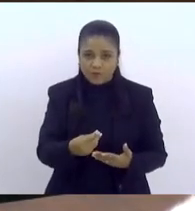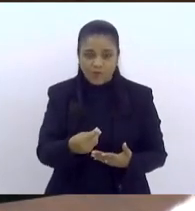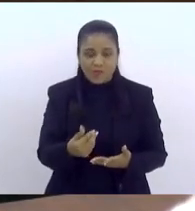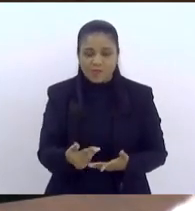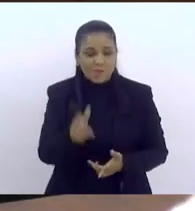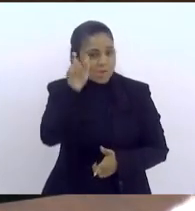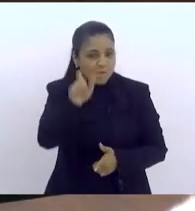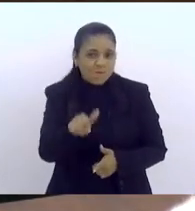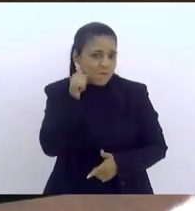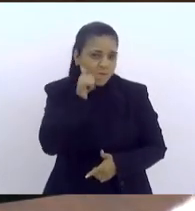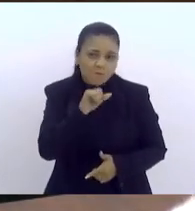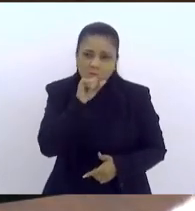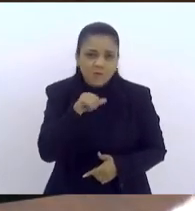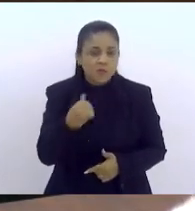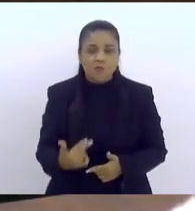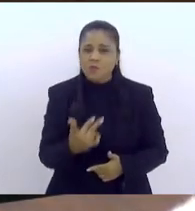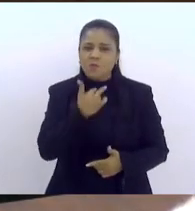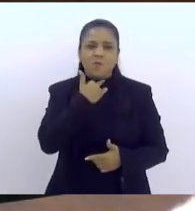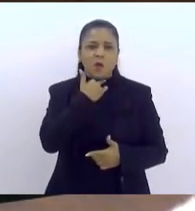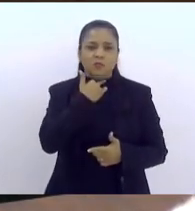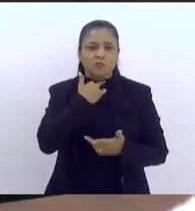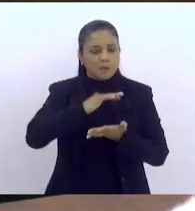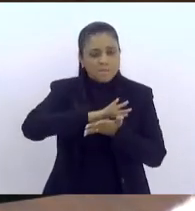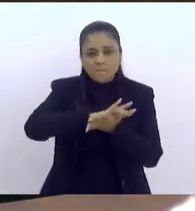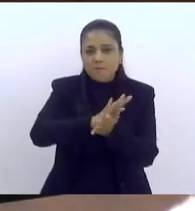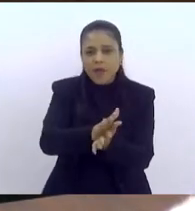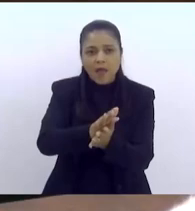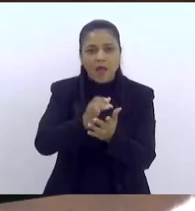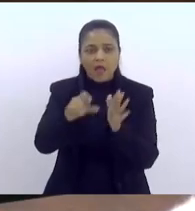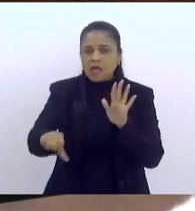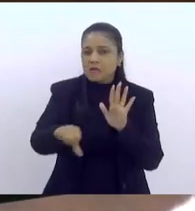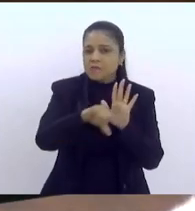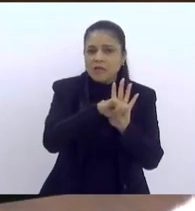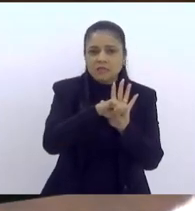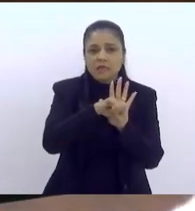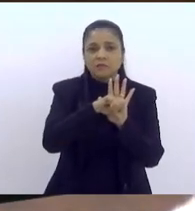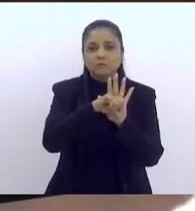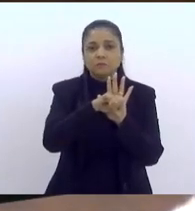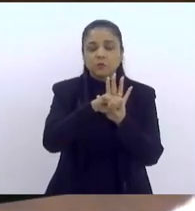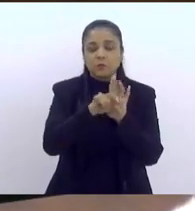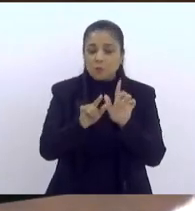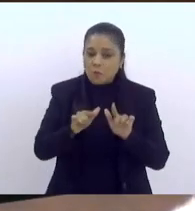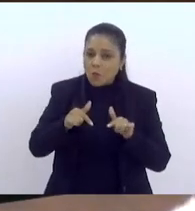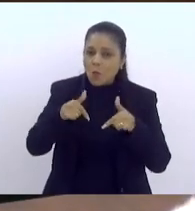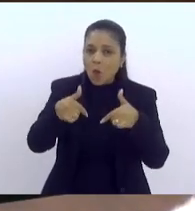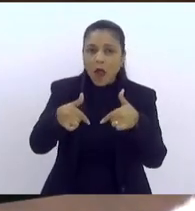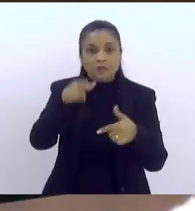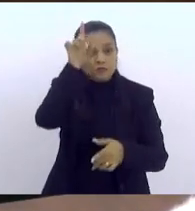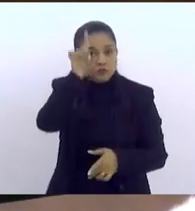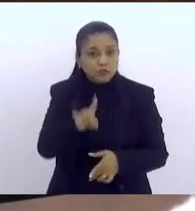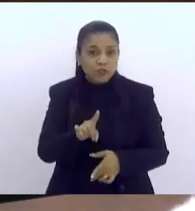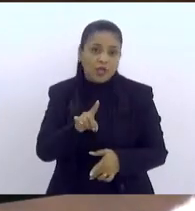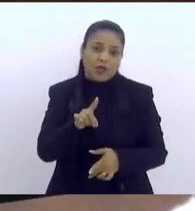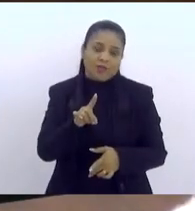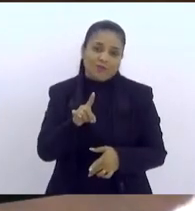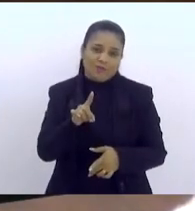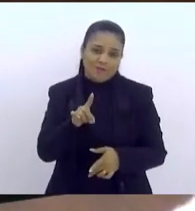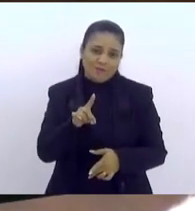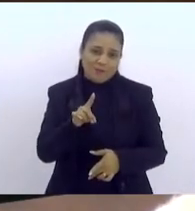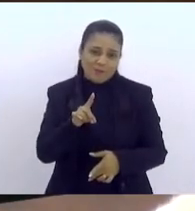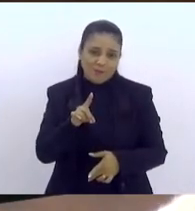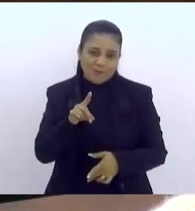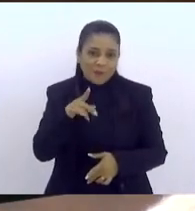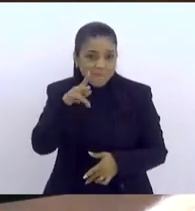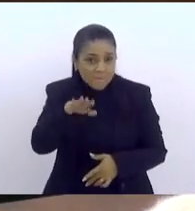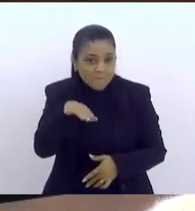sendo marginalizadas, criminalizadas, pelo um ato, uma atitude que é direito delas. E que elas trabalham